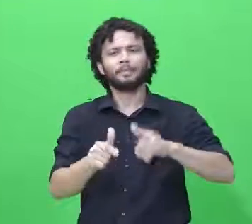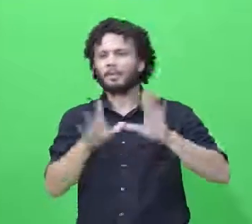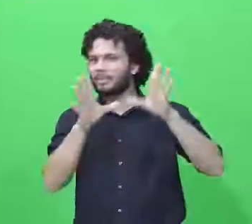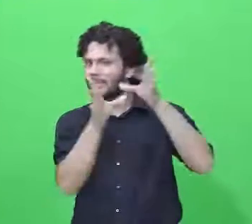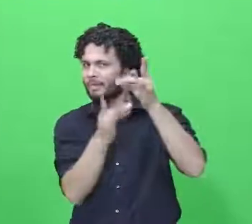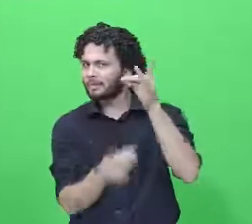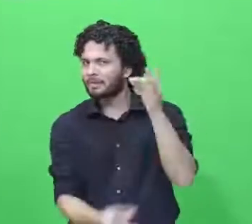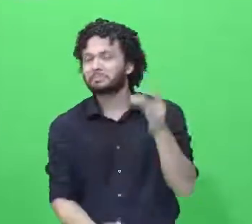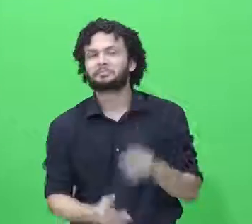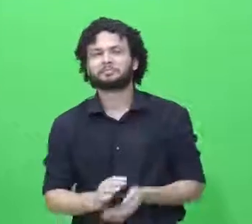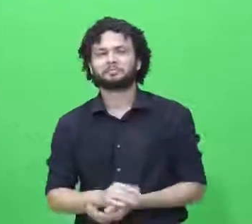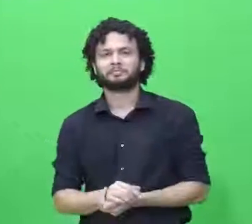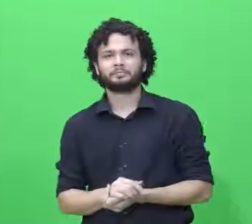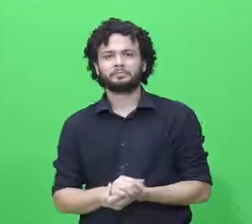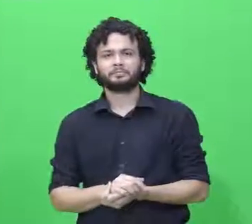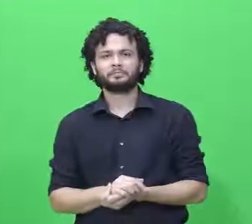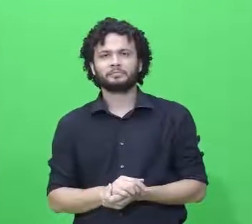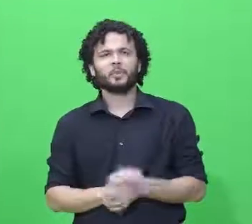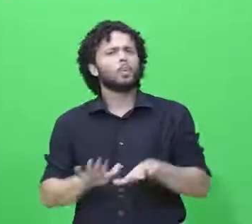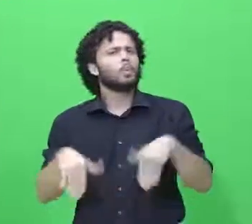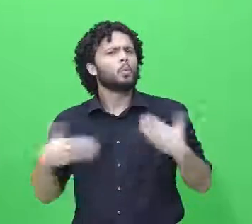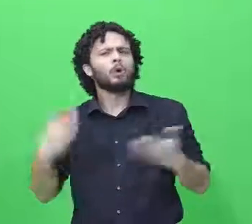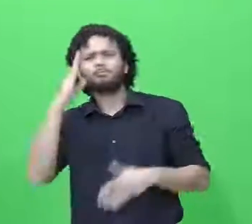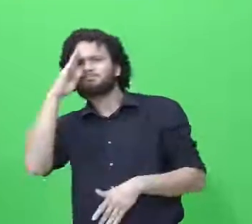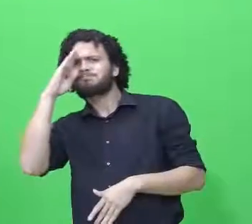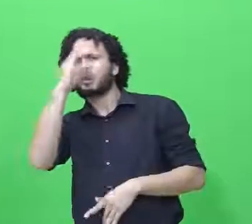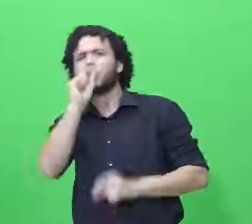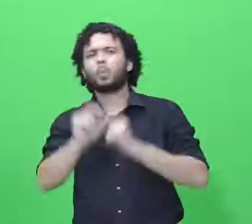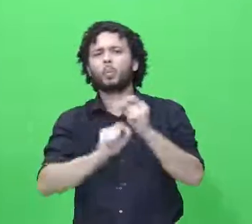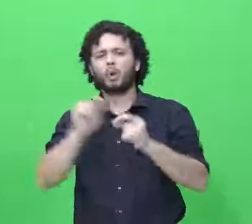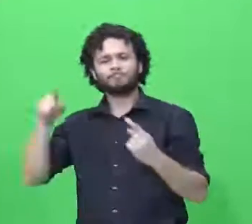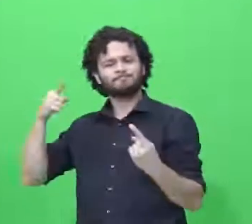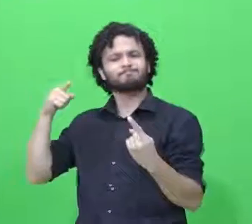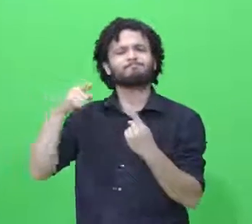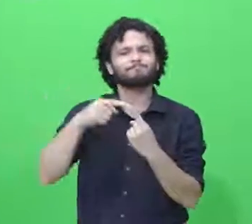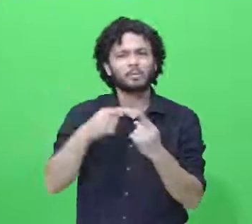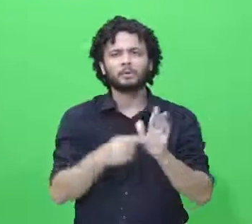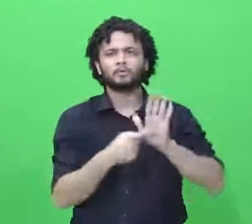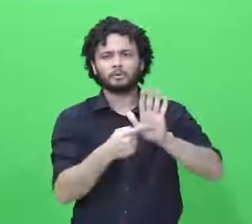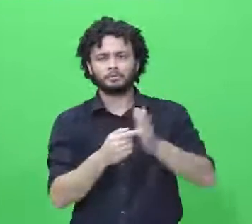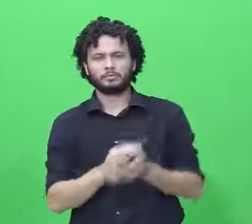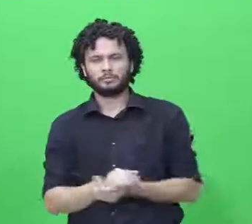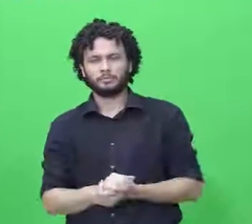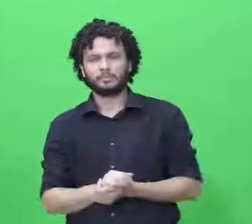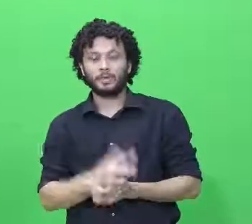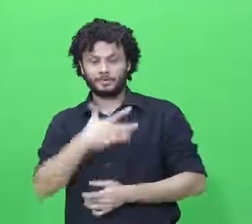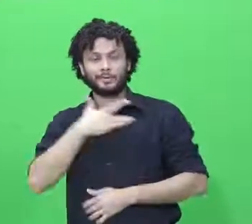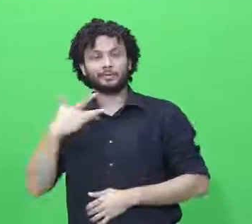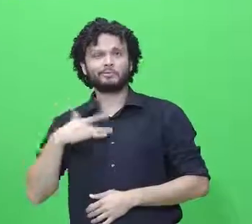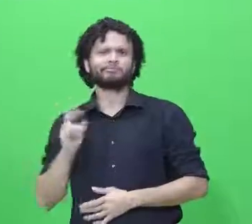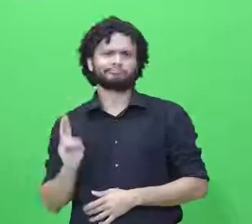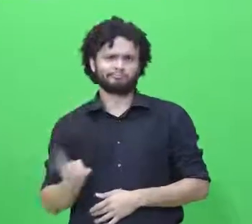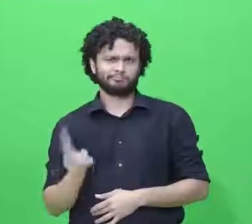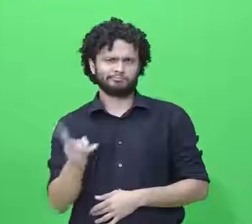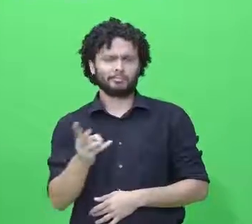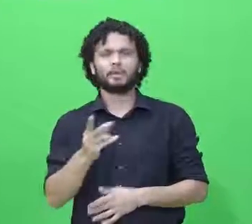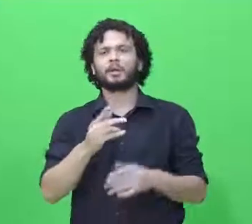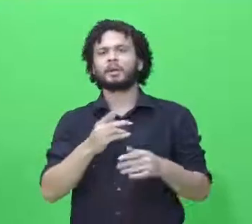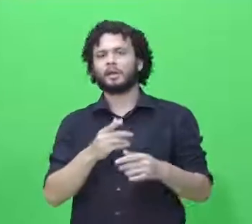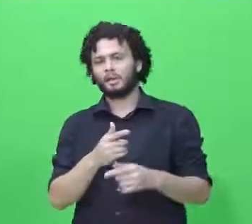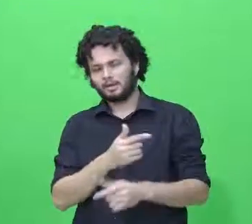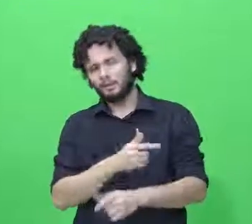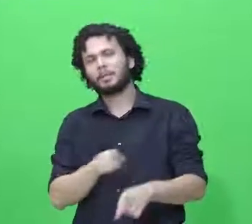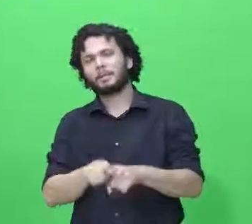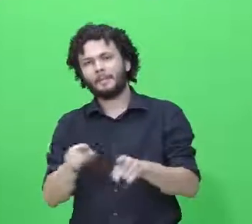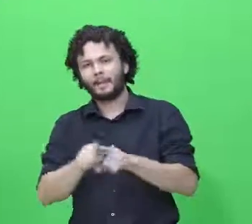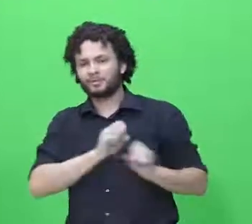detalhes, né? Quais os principais proposituras que podem ser apresentadas? Como eu falei, para a saúde sempre, para a educação sempre,